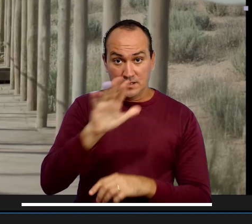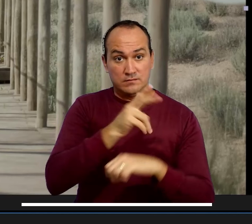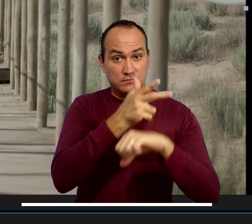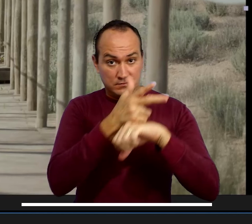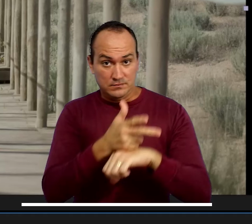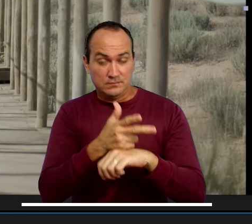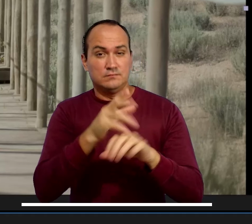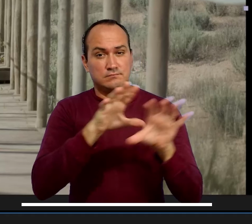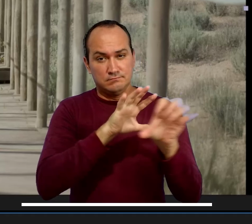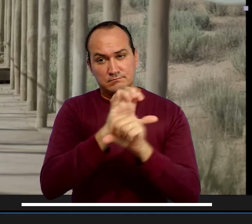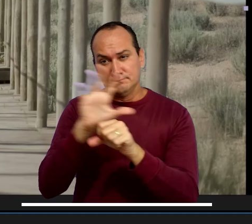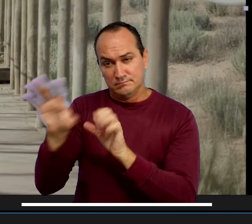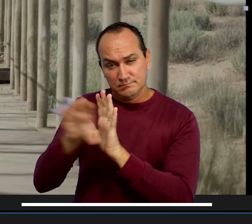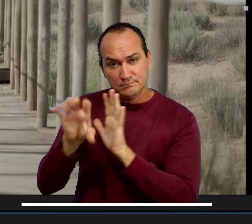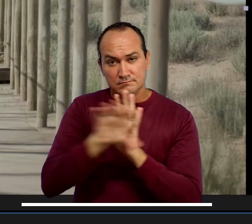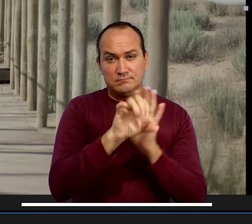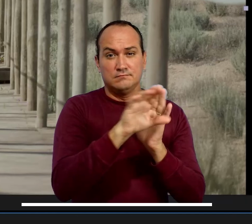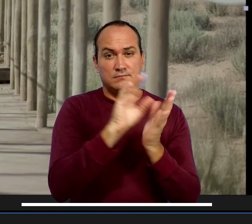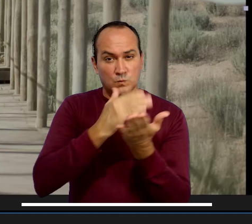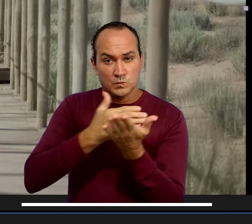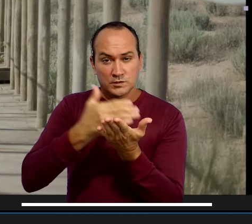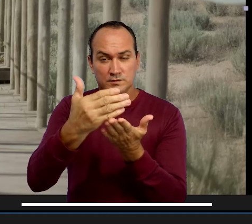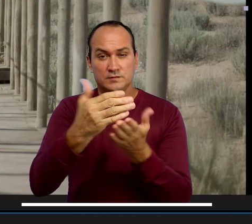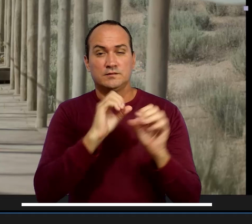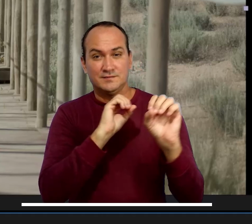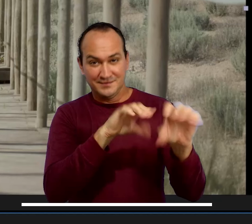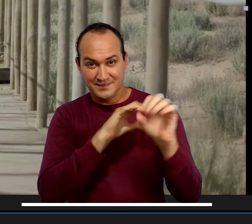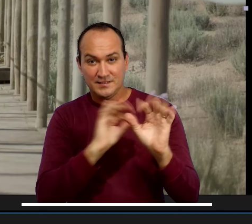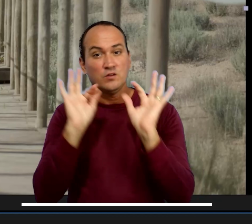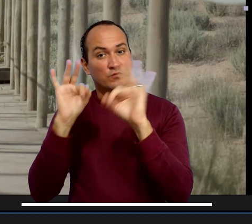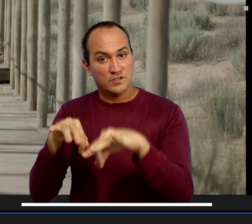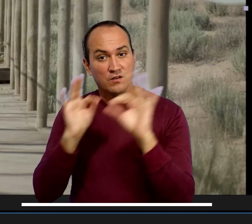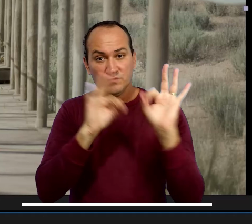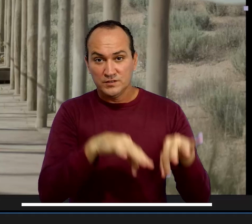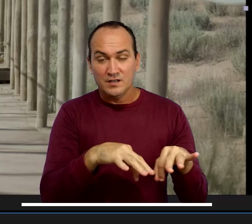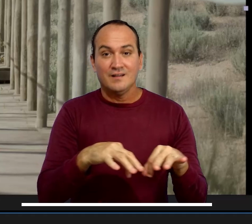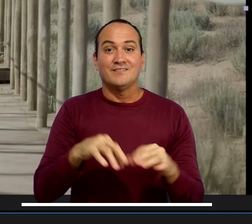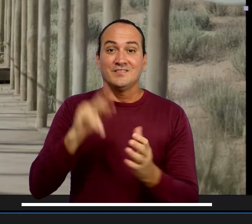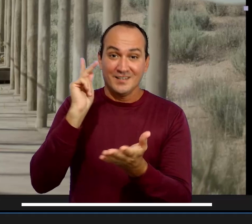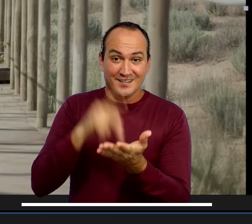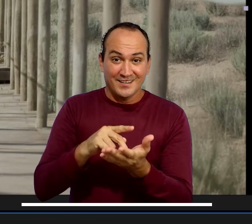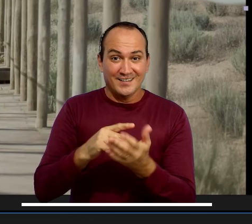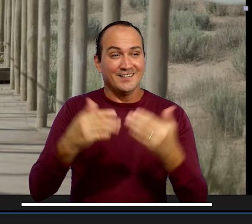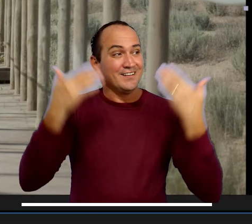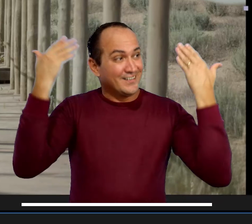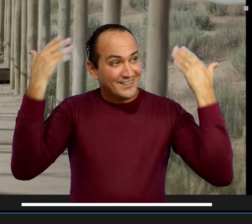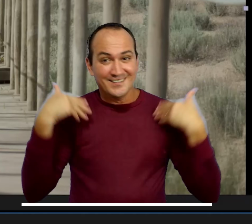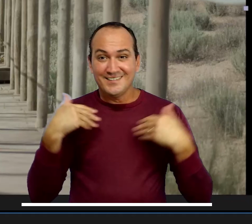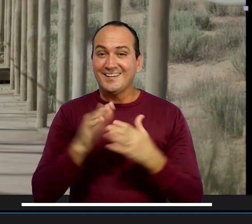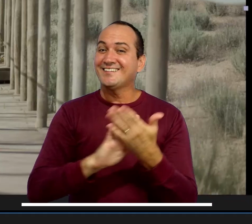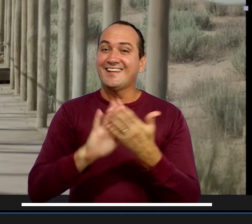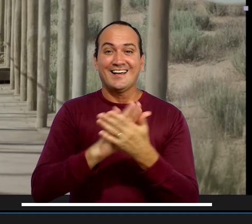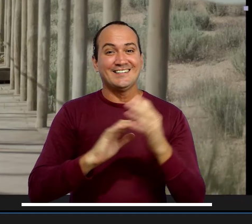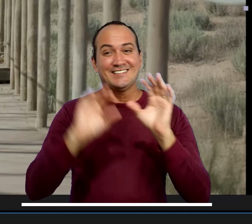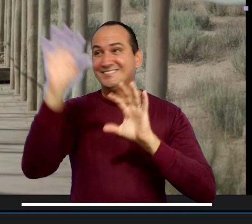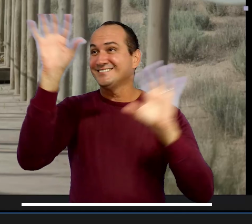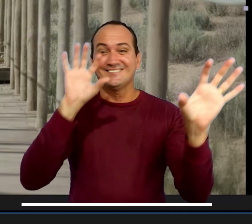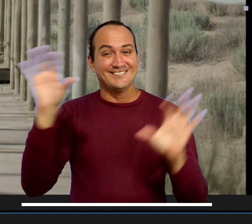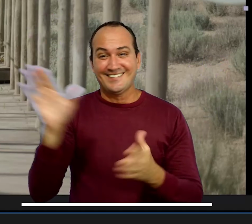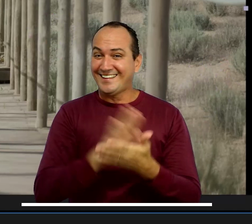gravei o início das aulas e o encerramento de cada uma das aulas, na verdade é um cenário que é uma parede branca, não tem nada daquilo que